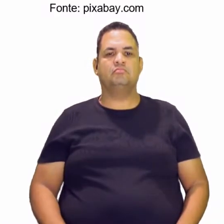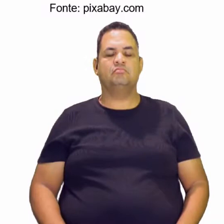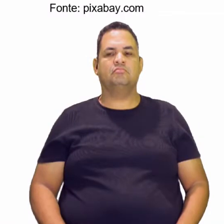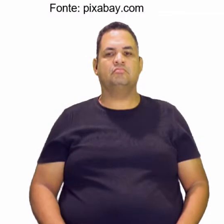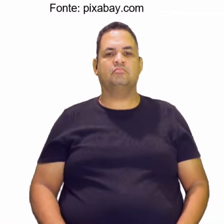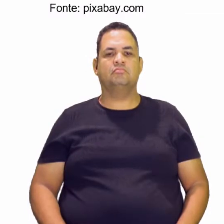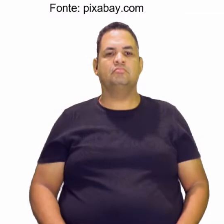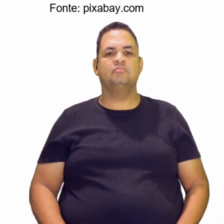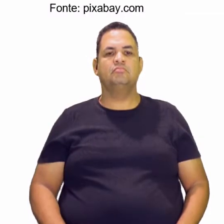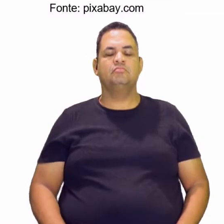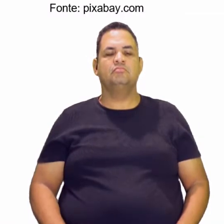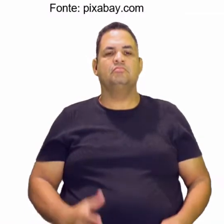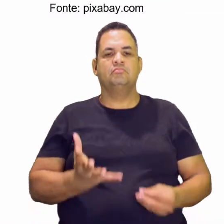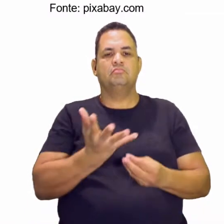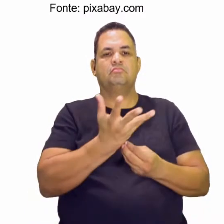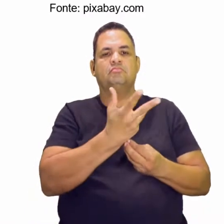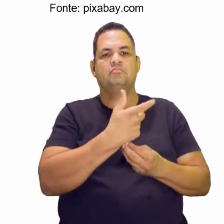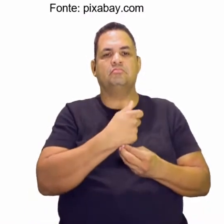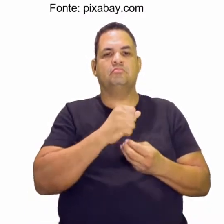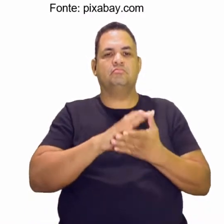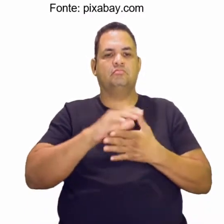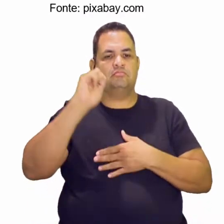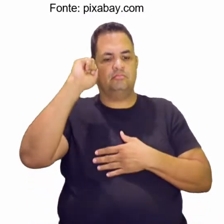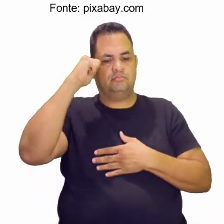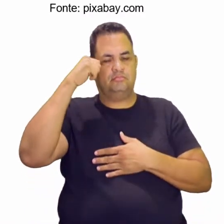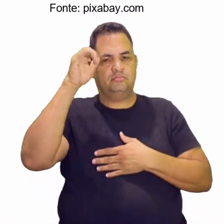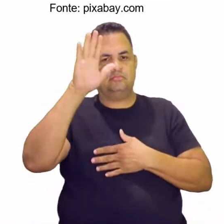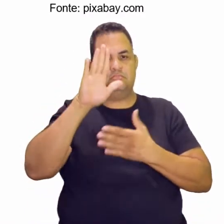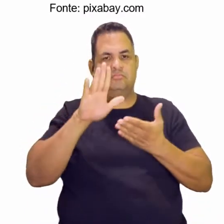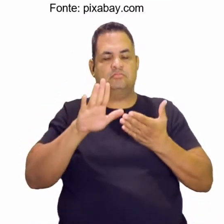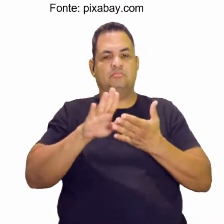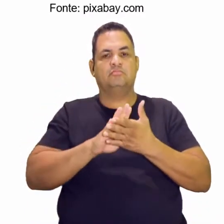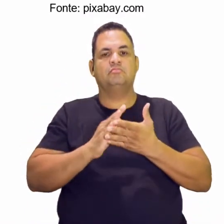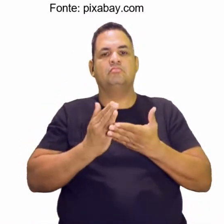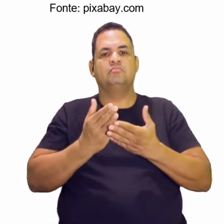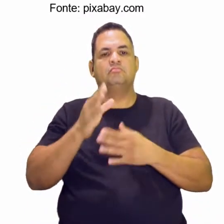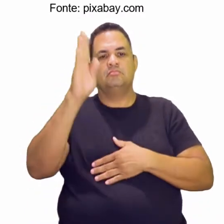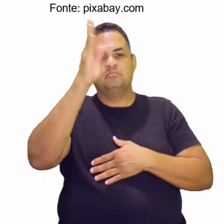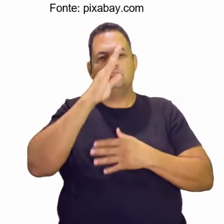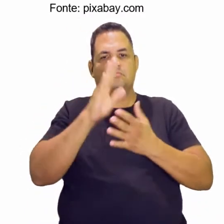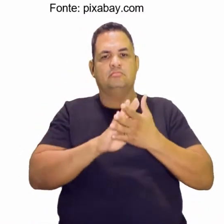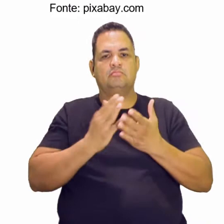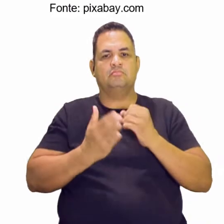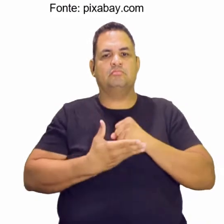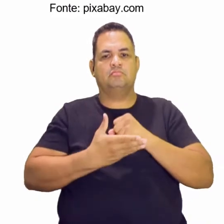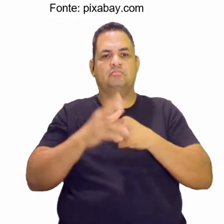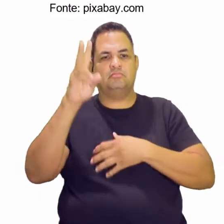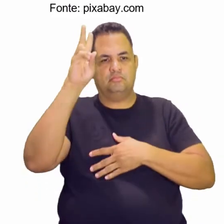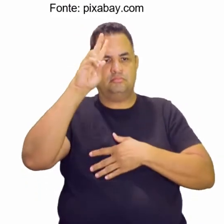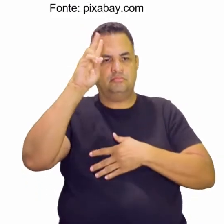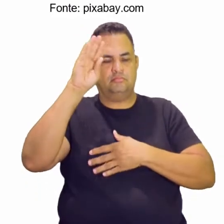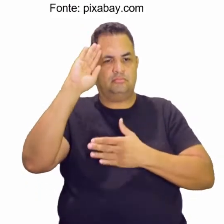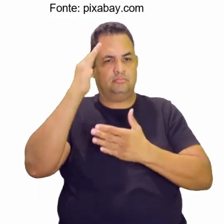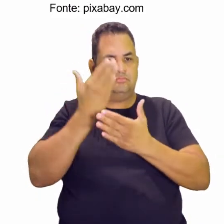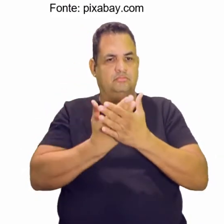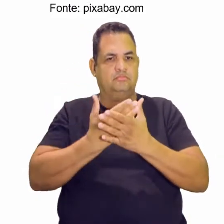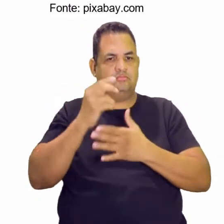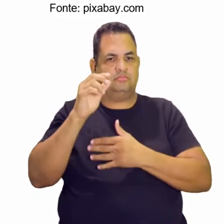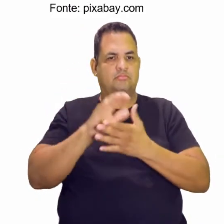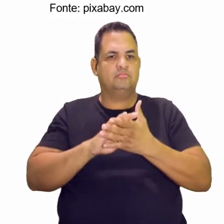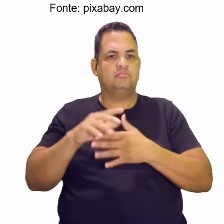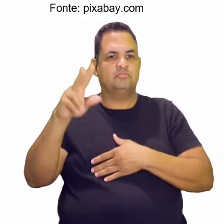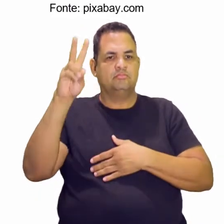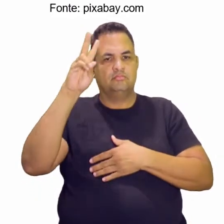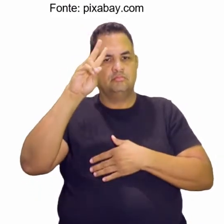arte afro-brasileira, né, é baseada nas histórias, crenças, lendas e na filosofia africana. E